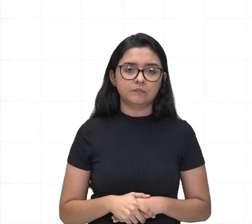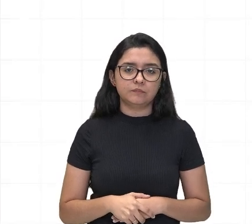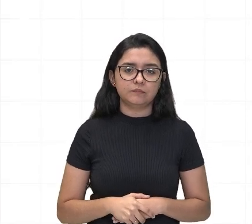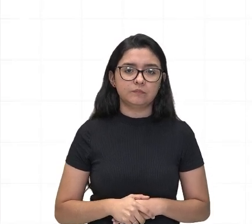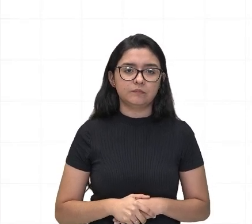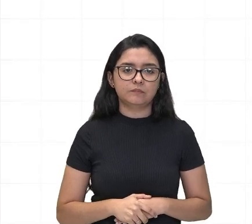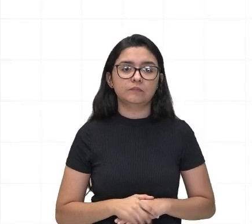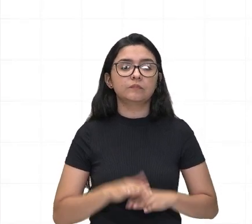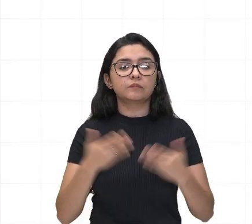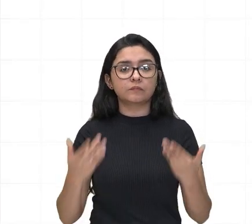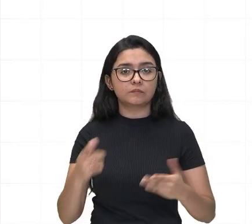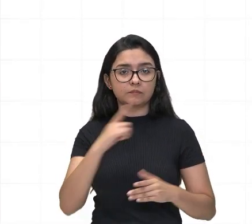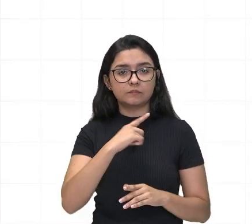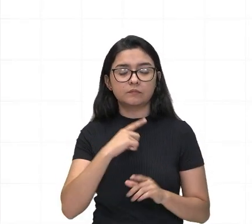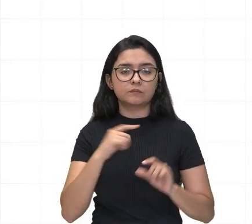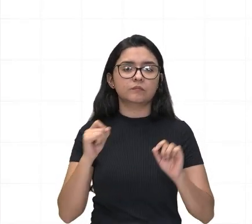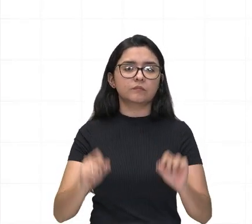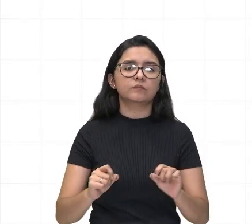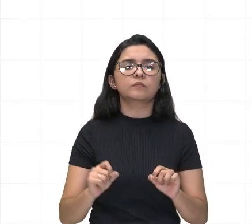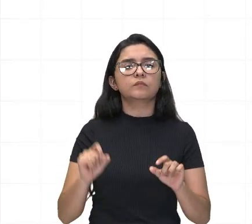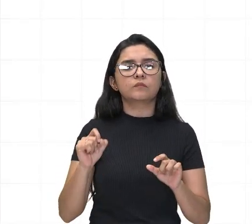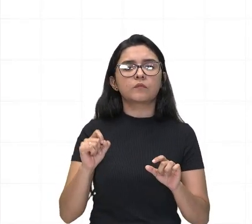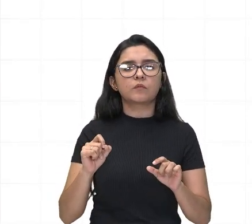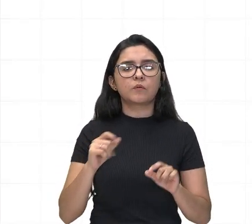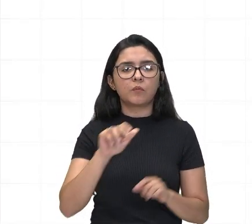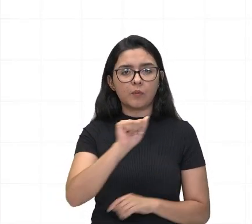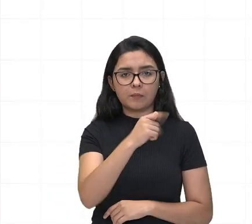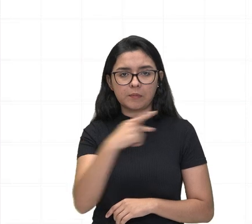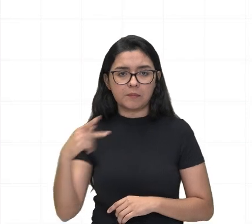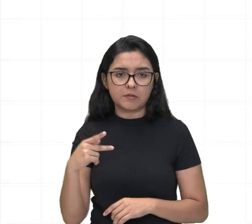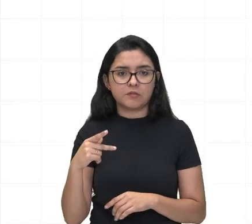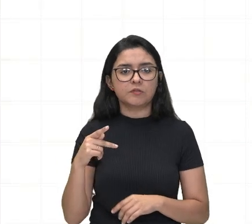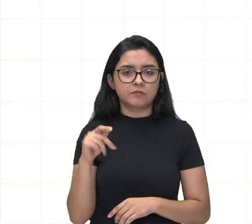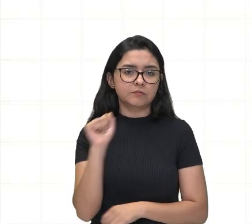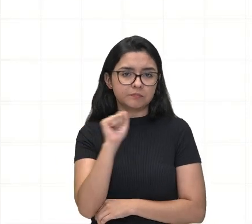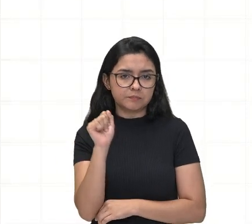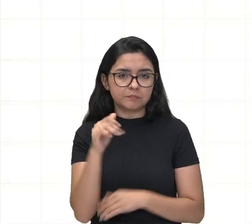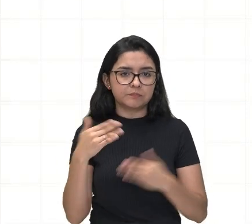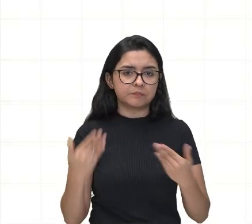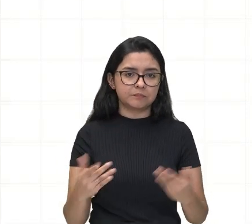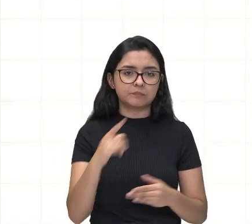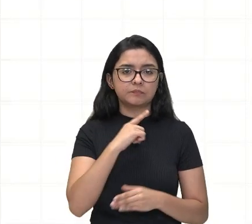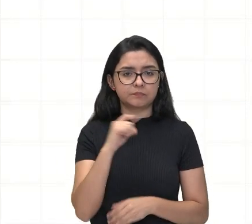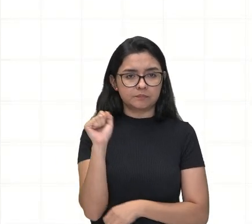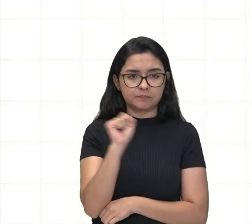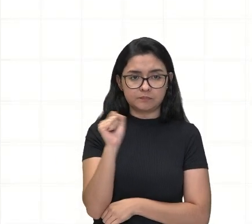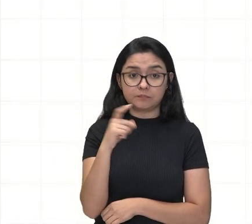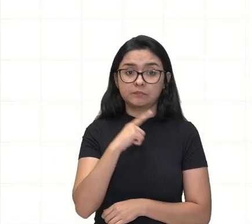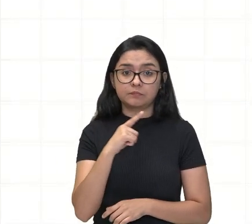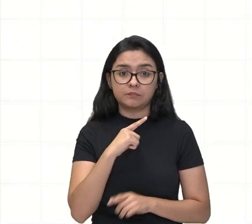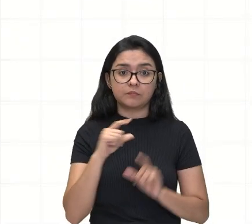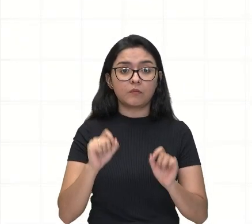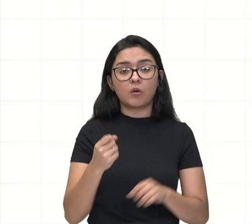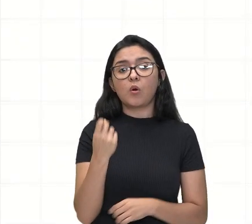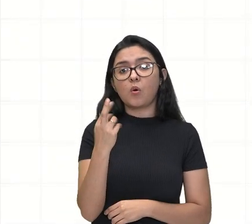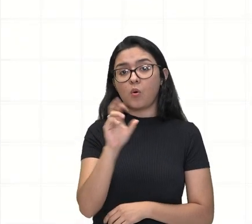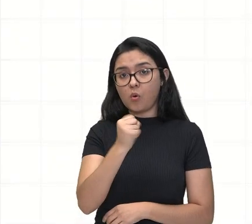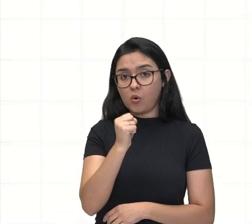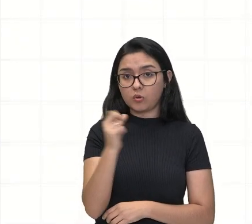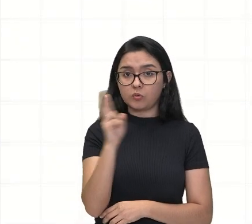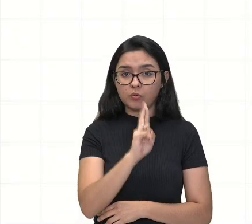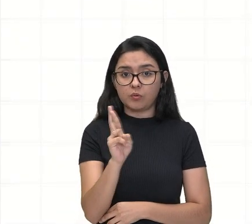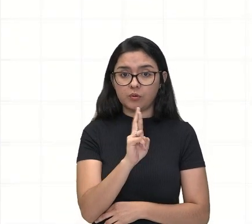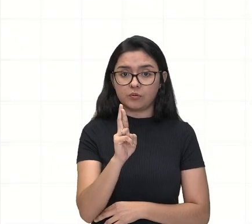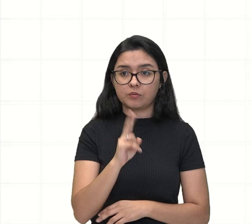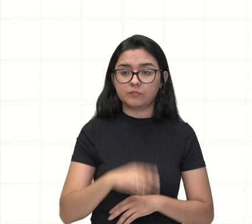Uma plataforma de aplicativo de transporte cobra R$ 8,00 de taxa fixa, marcar dados importantes, R$ 8,00 de taxa fixa e